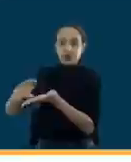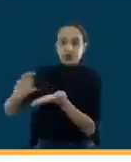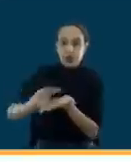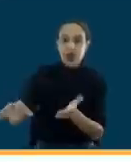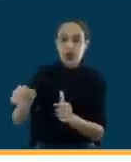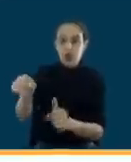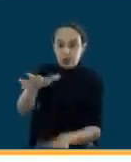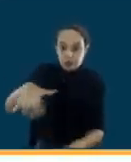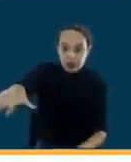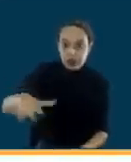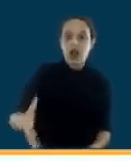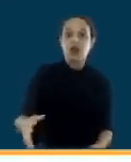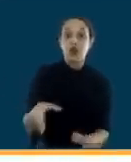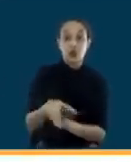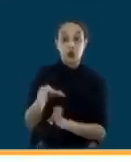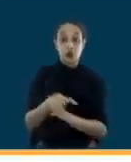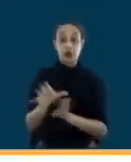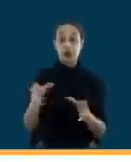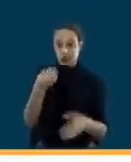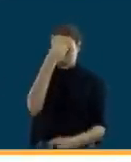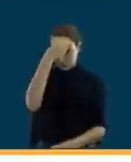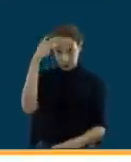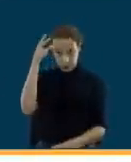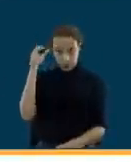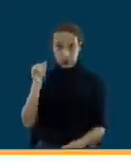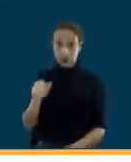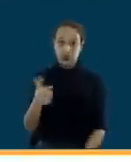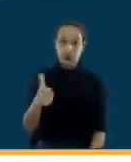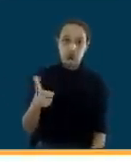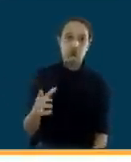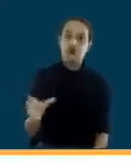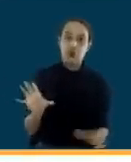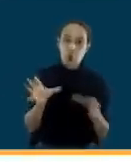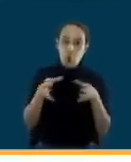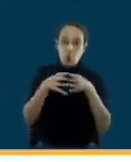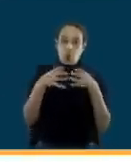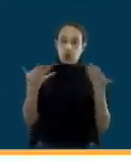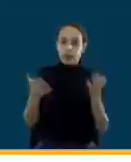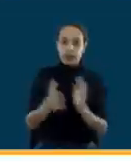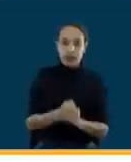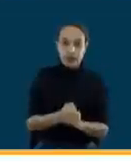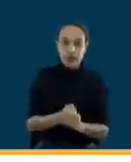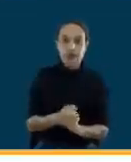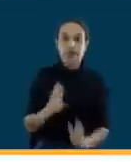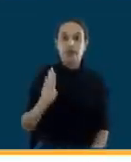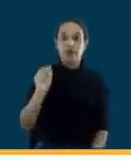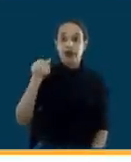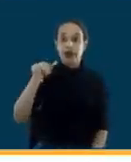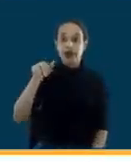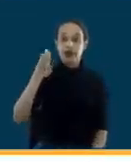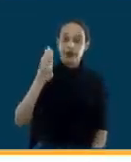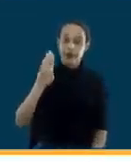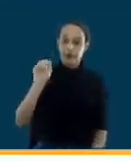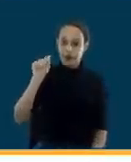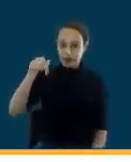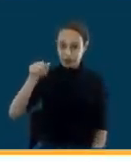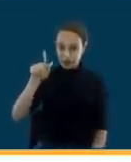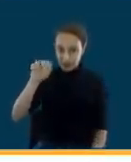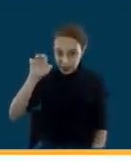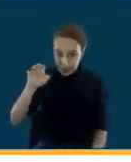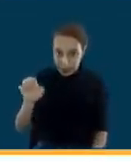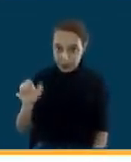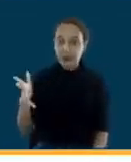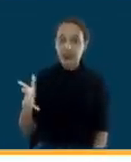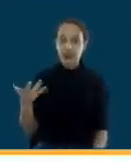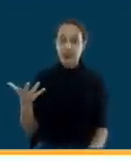conselho municipal, se não tiver conselho, por seu comitê municipal, Banac está no mapa. Não tem estrada